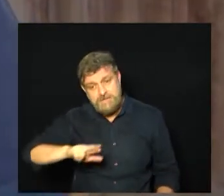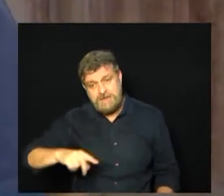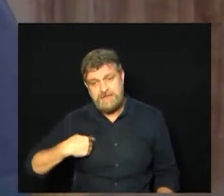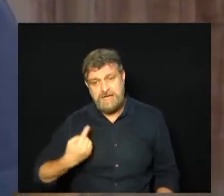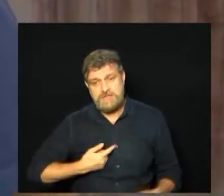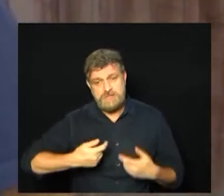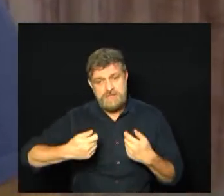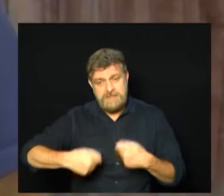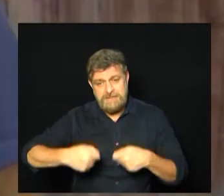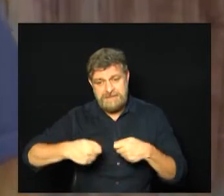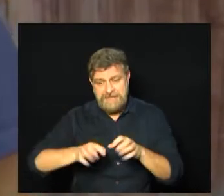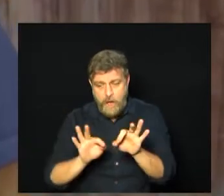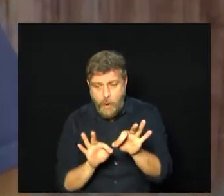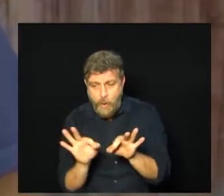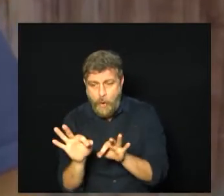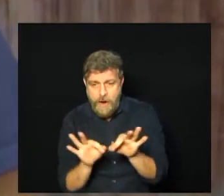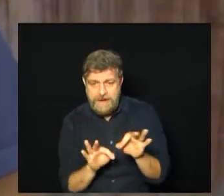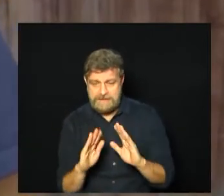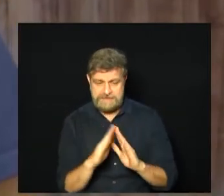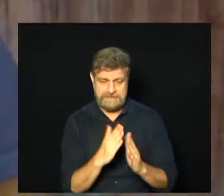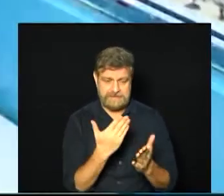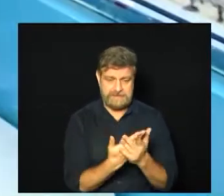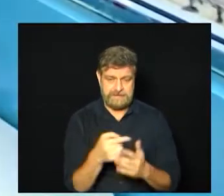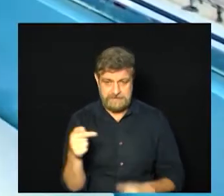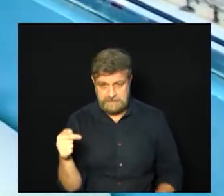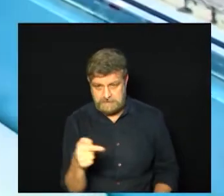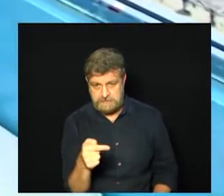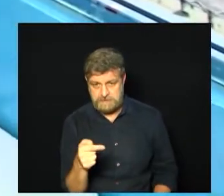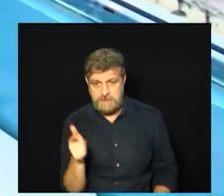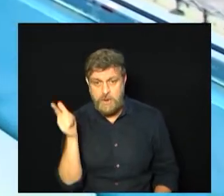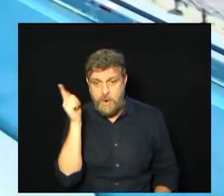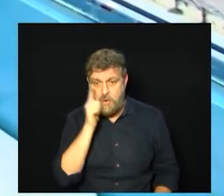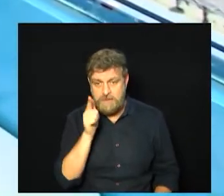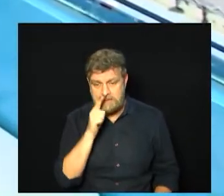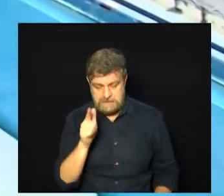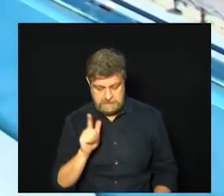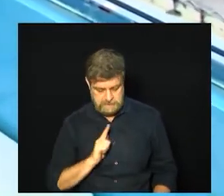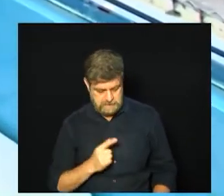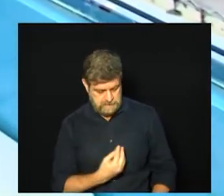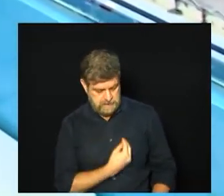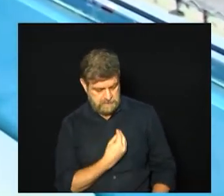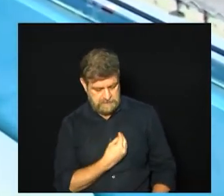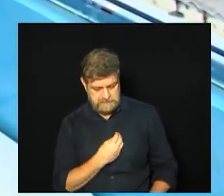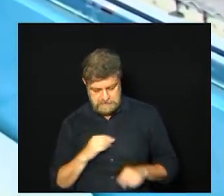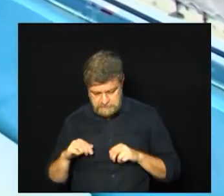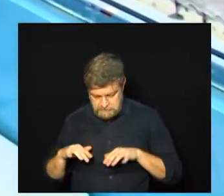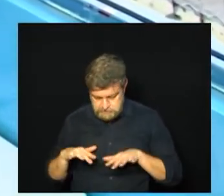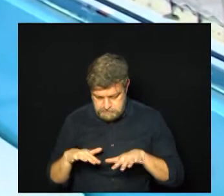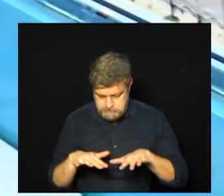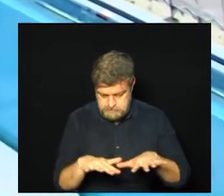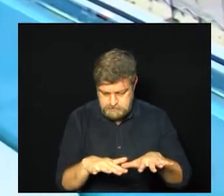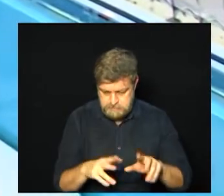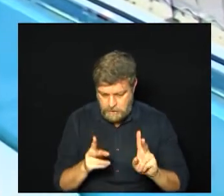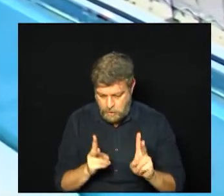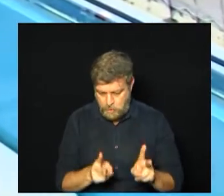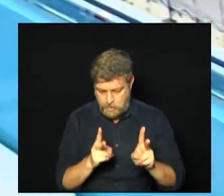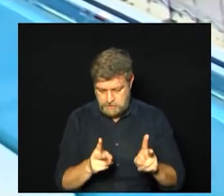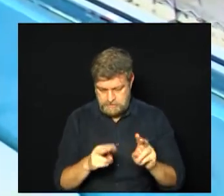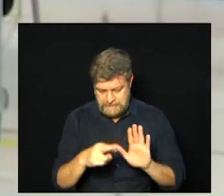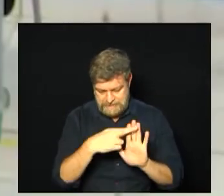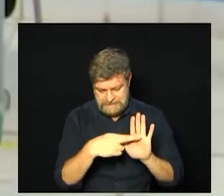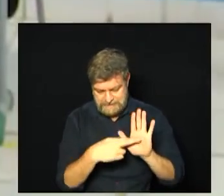precisa organizar as escolas para poder receber a totalidade dessas crianças e continuar atendendo os